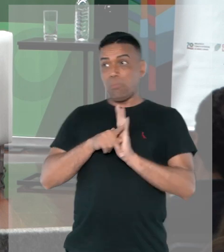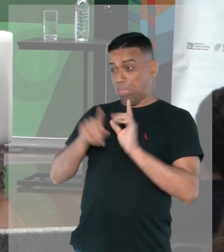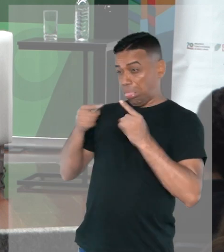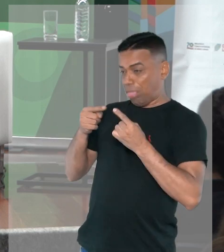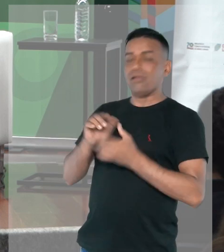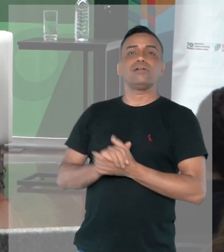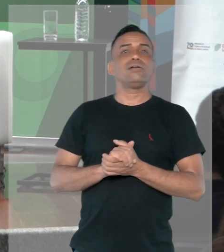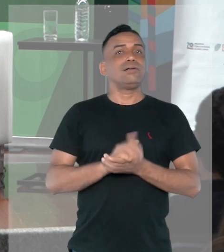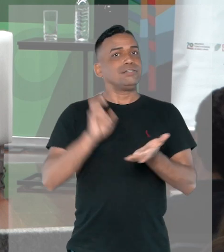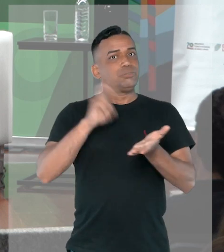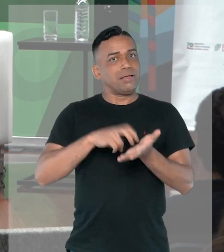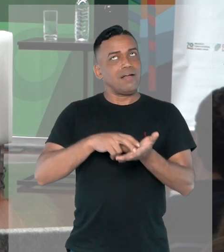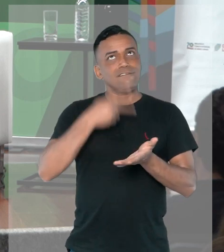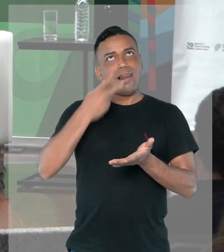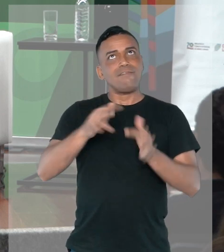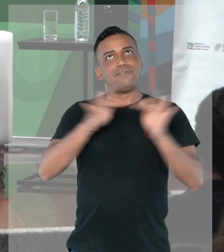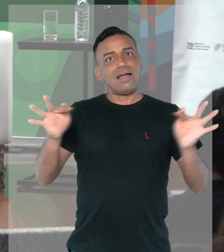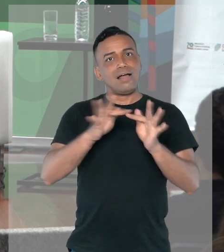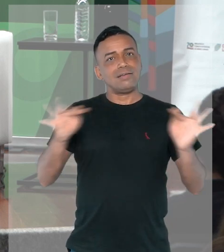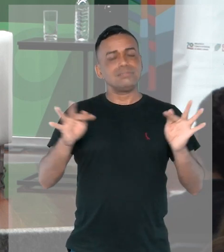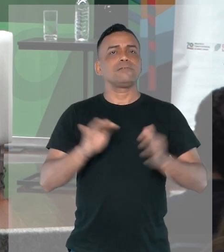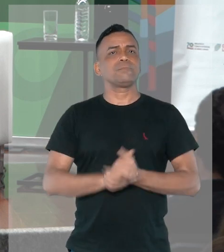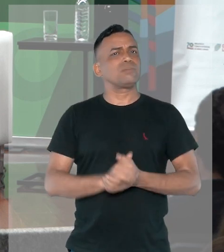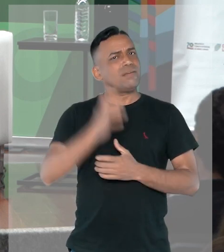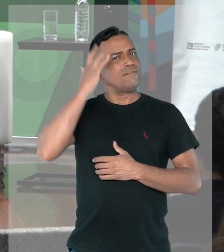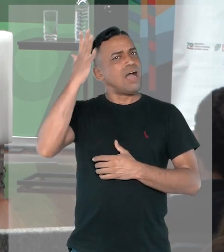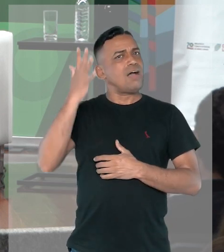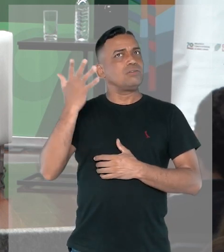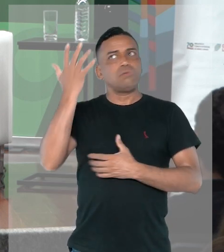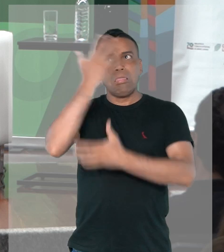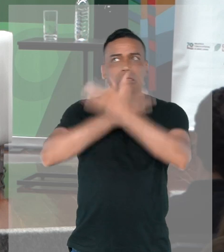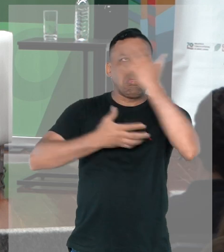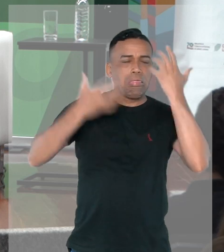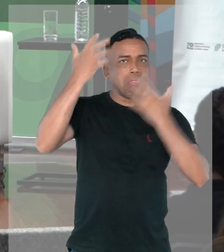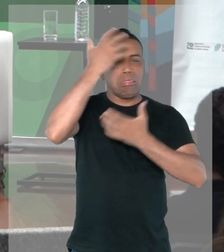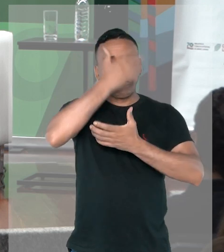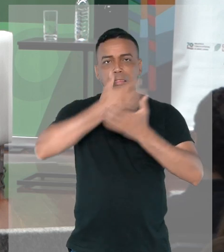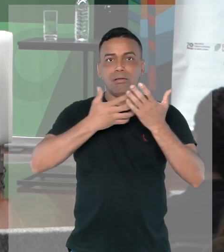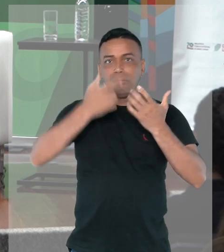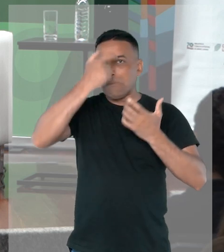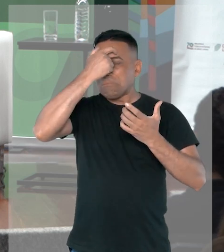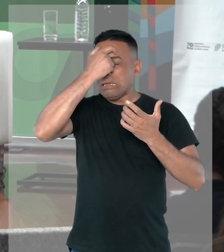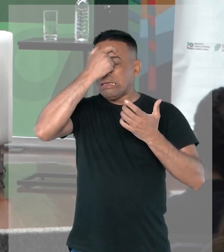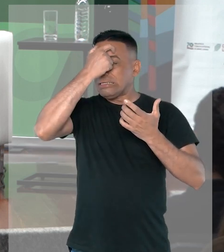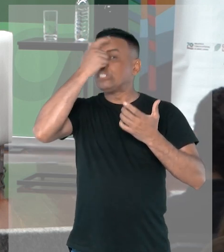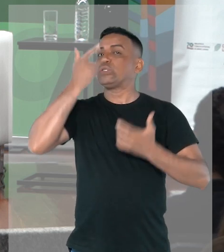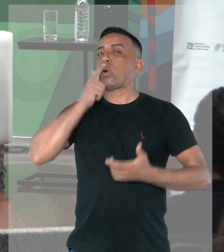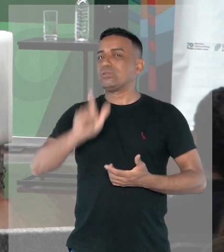as manhãs ele acordava e falava isso para si mesmo. Porque é fácil da gente ser enganado. E a nossa mente dá jeito,